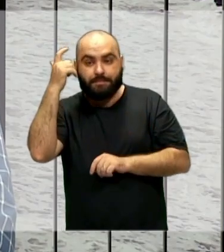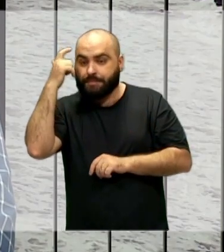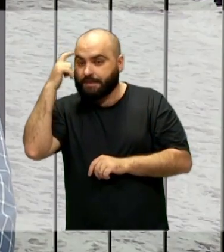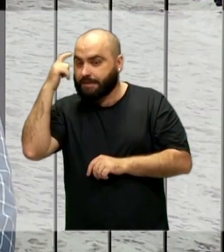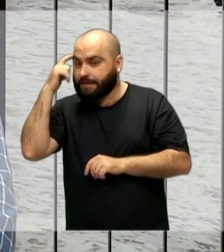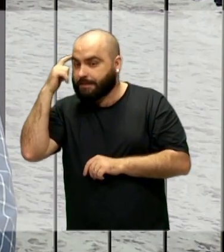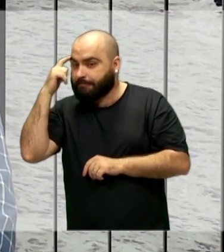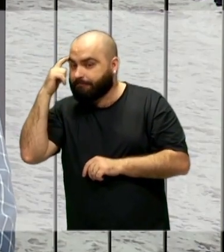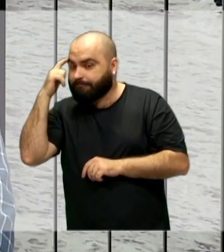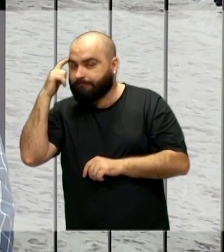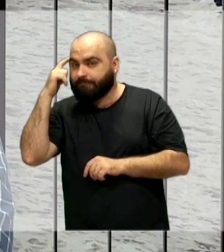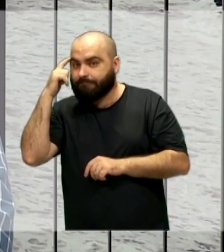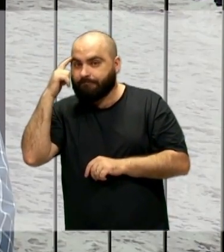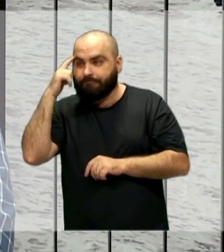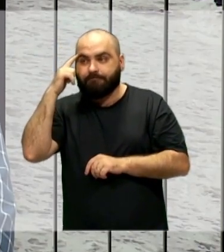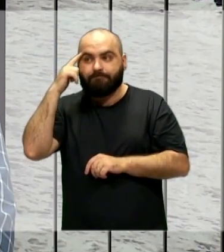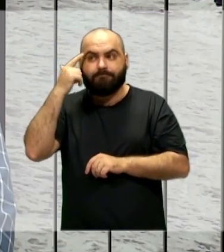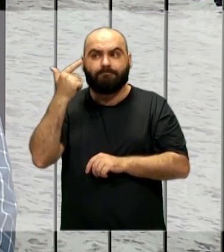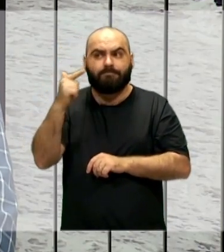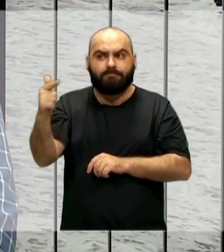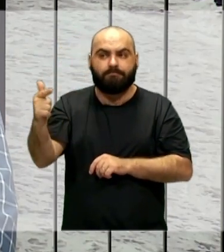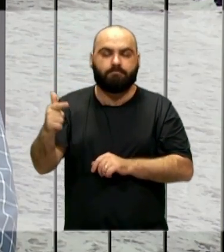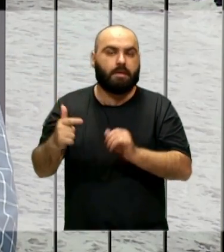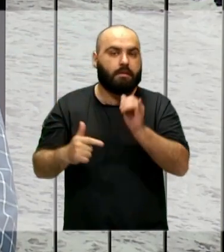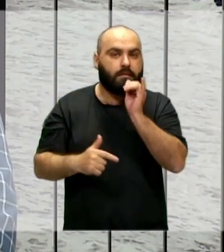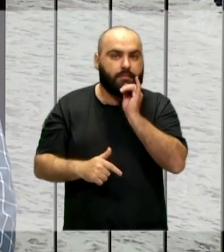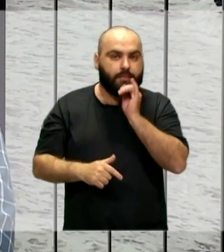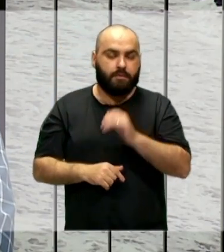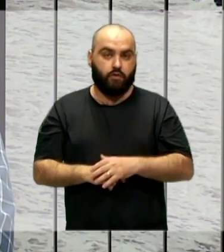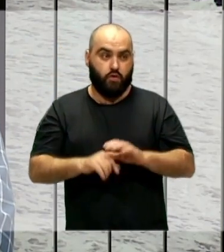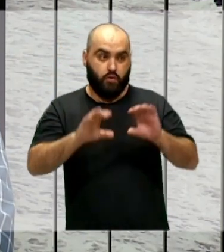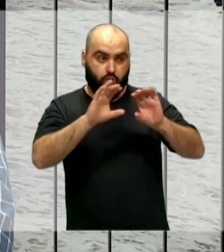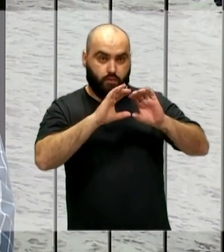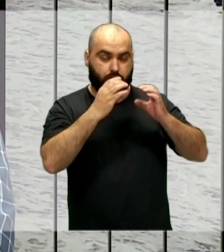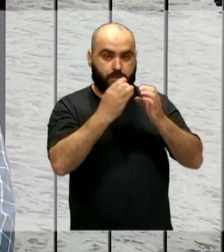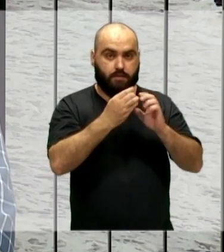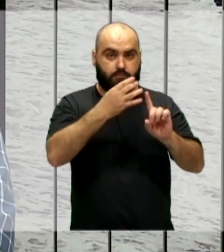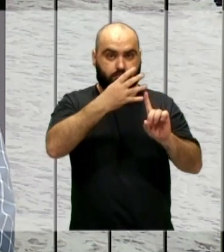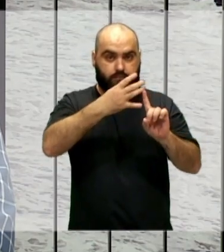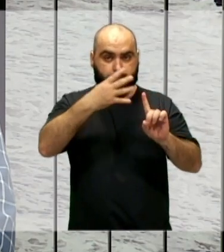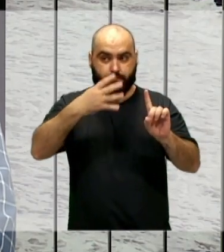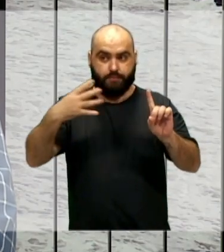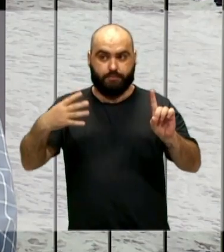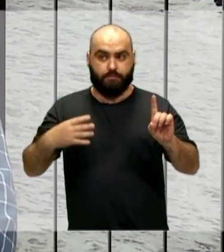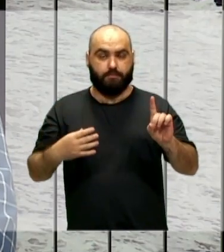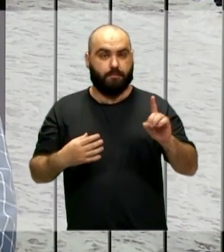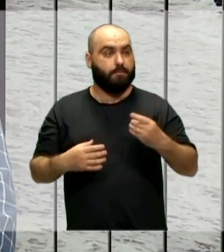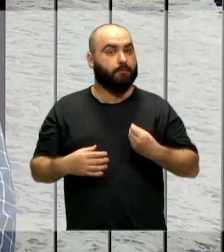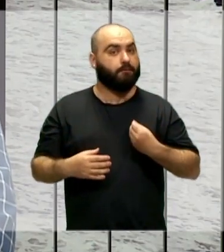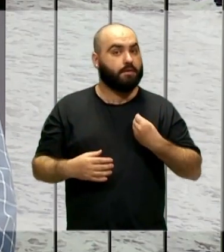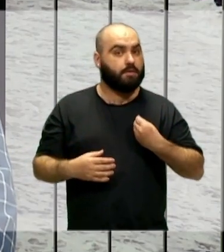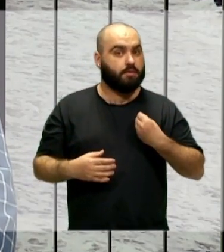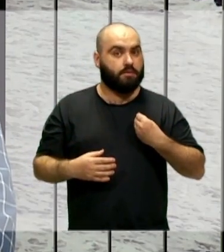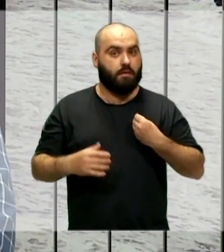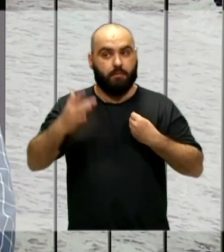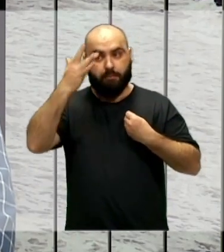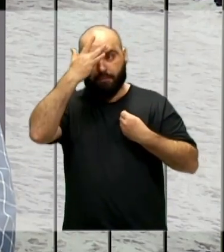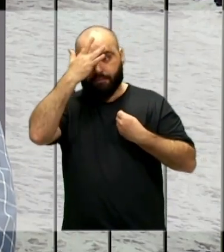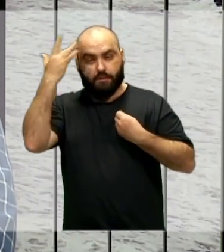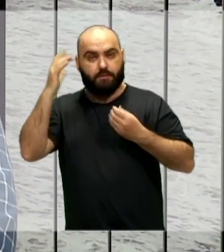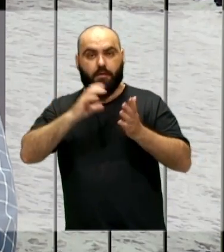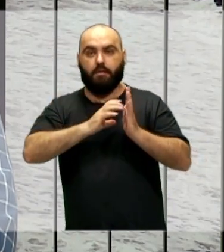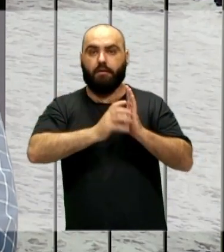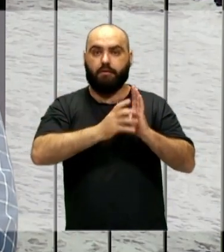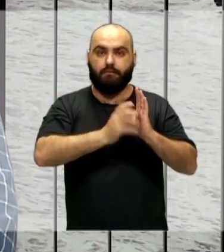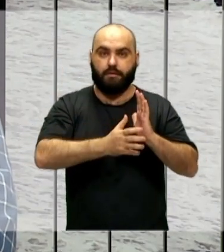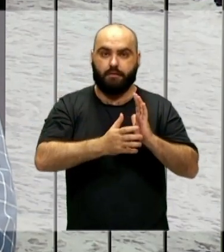vezes tornam-se estigmas, como, por exemplo, a comunidade LGBT vive, as pessoas que convivem com o HIV passam,